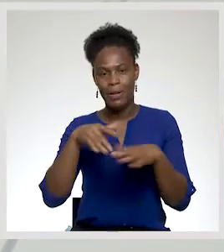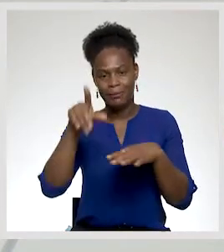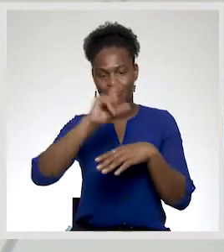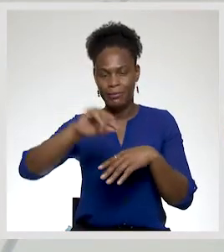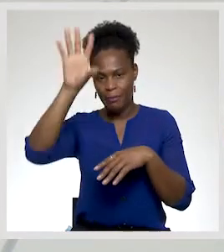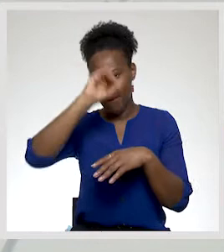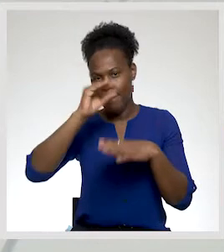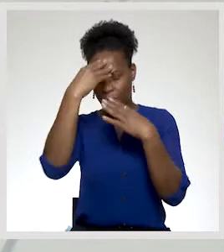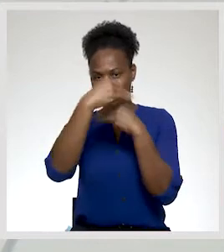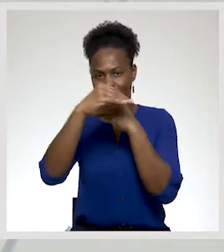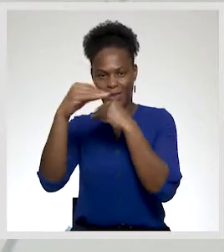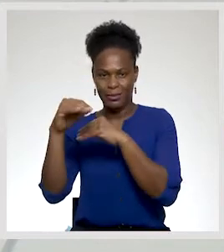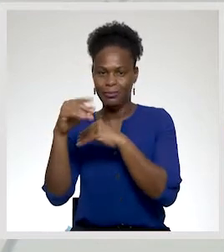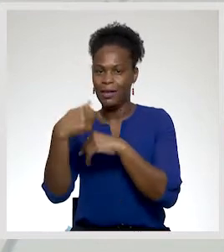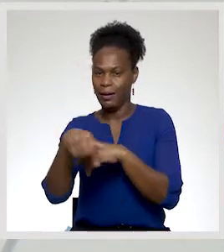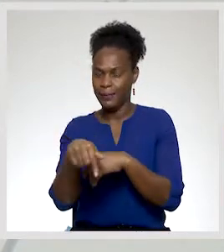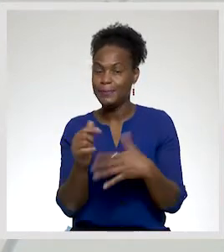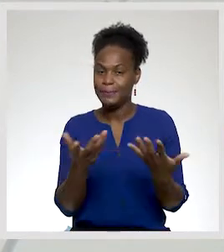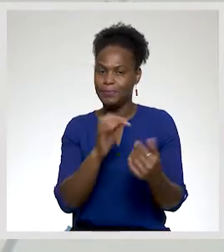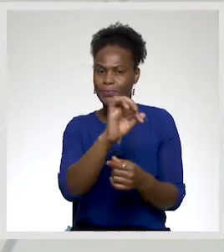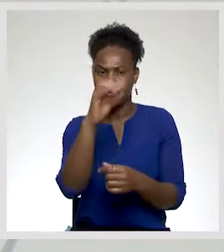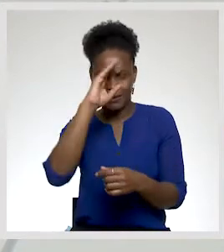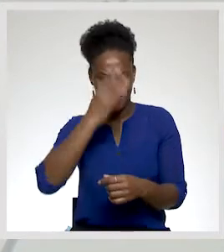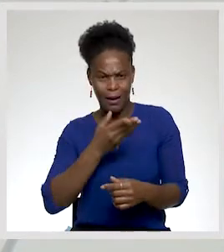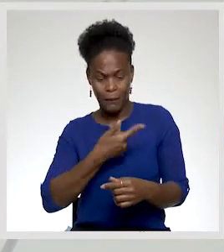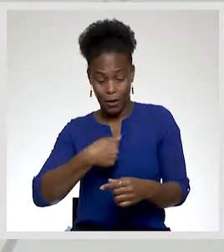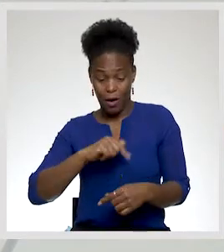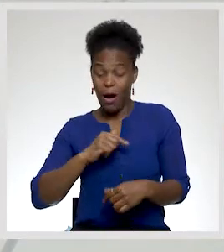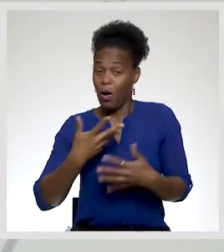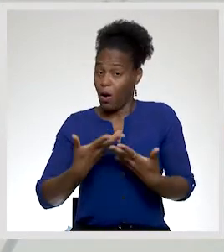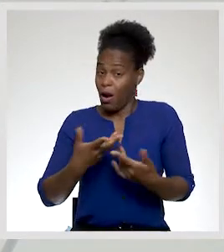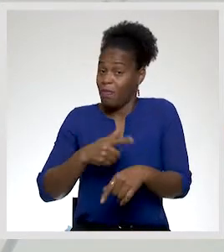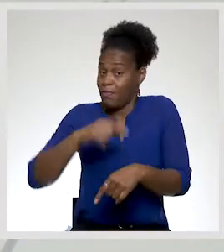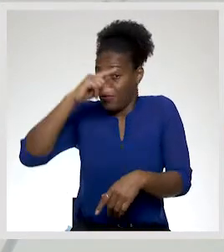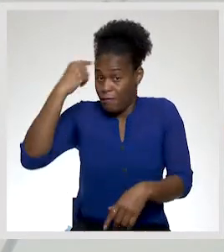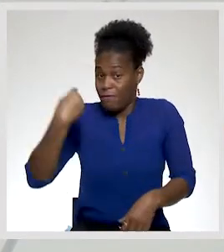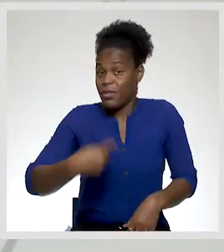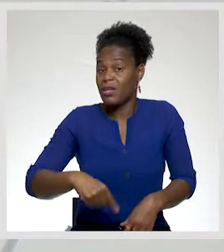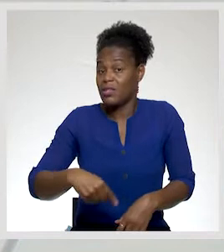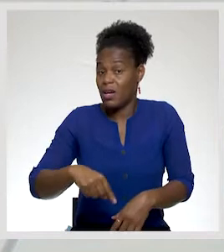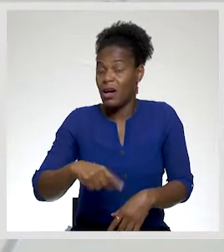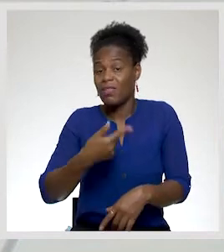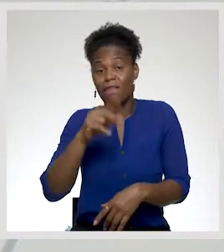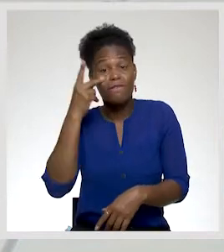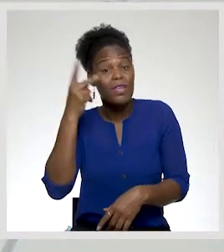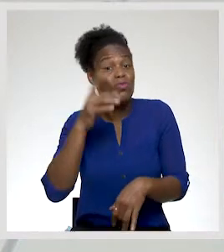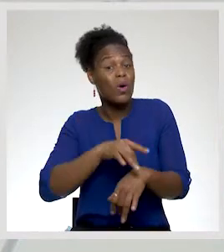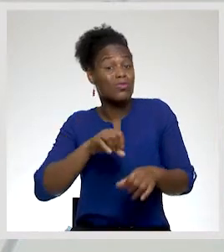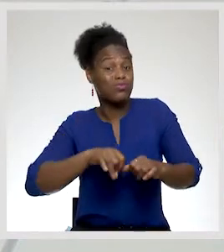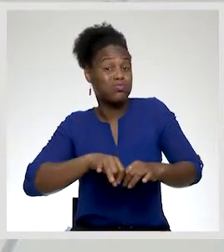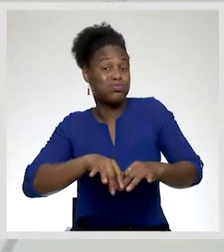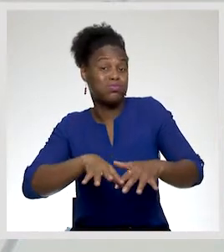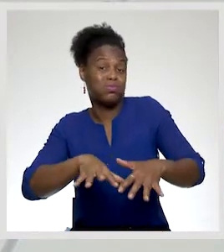e também do Ministério da Educação. Vocês já sabem que estamos a atravessar momentos difíceis, estamos a viver uma